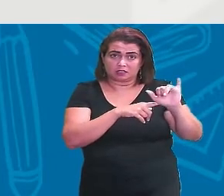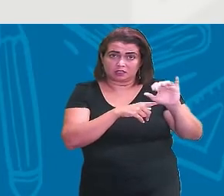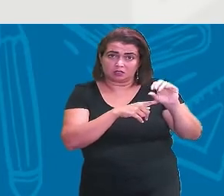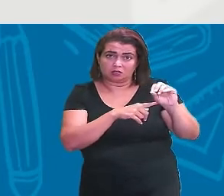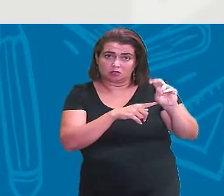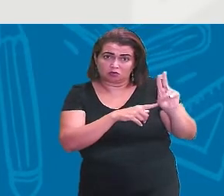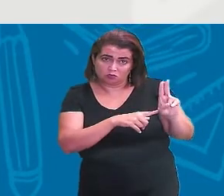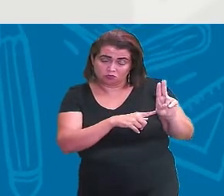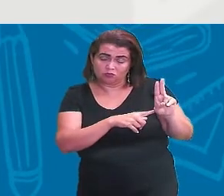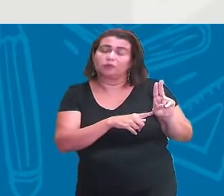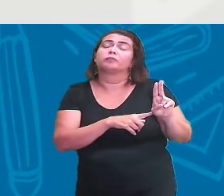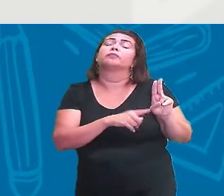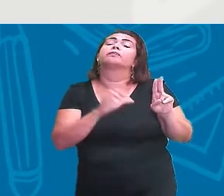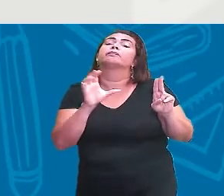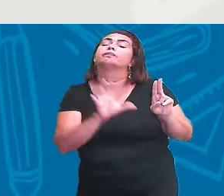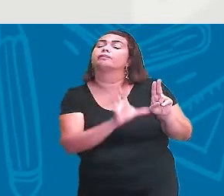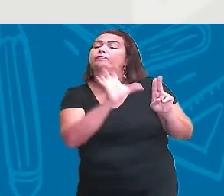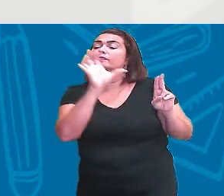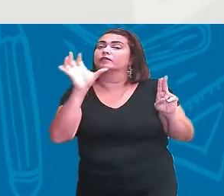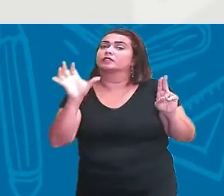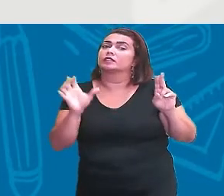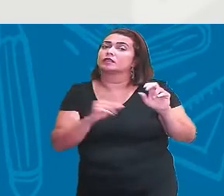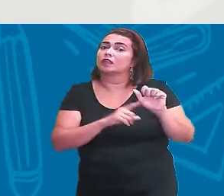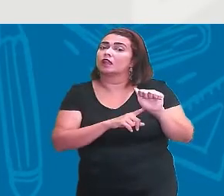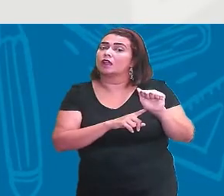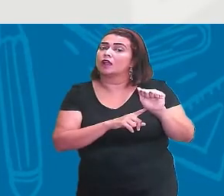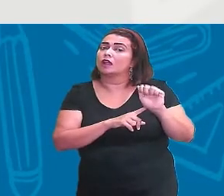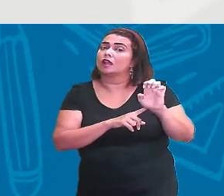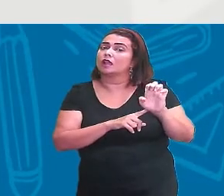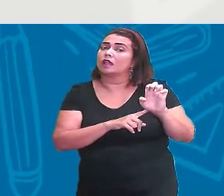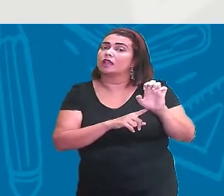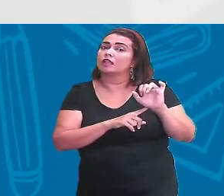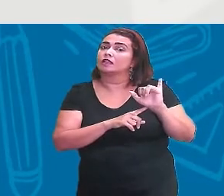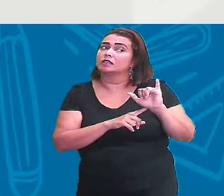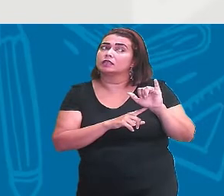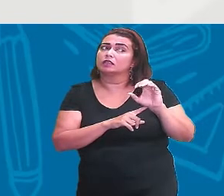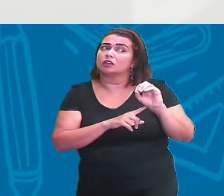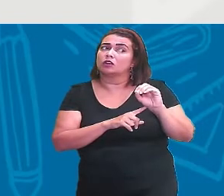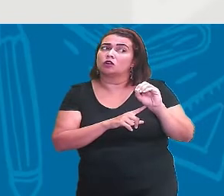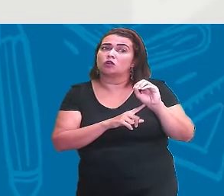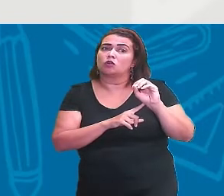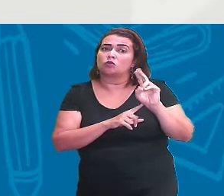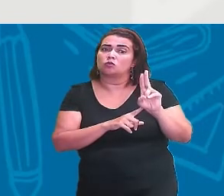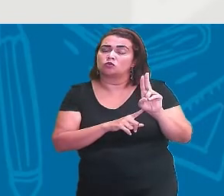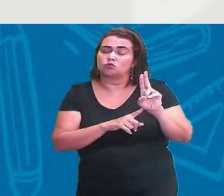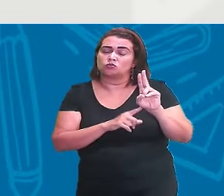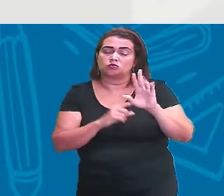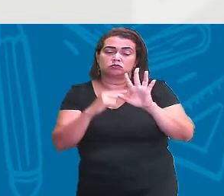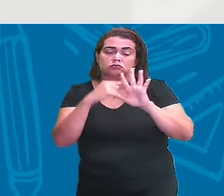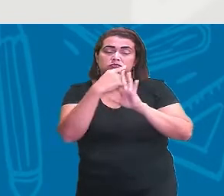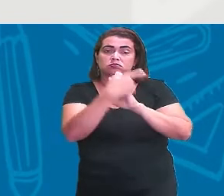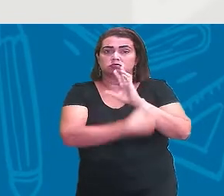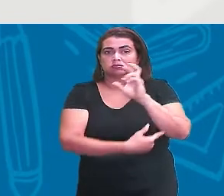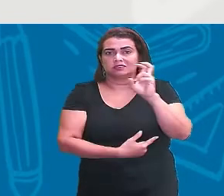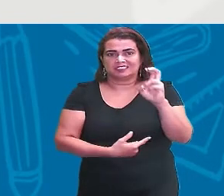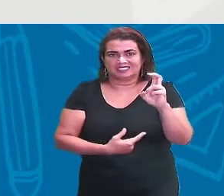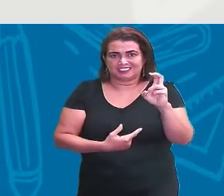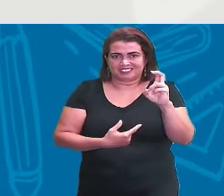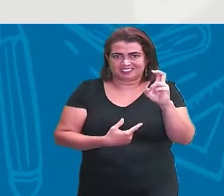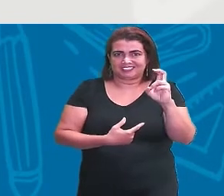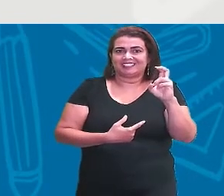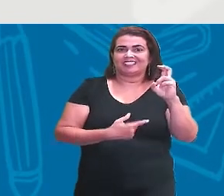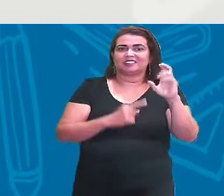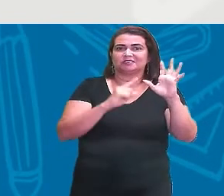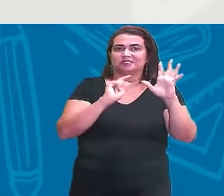I, O, U. A, E, I, O, U. 5 letrinhas que são